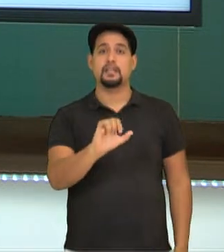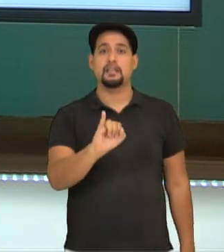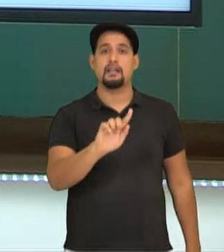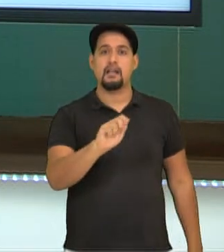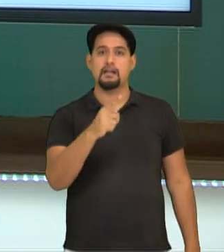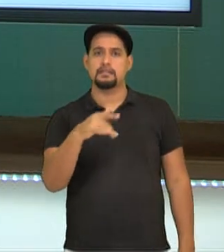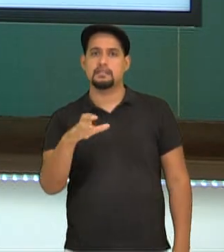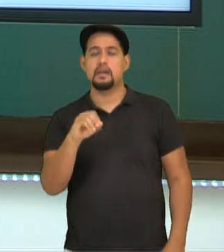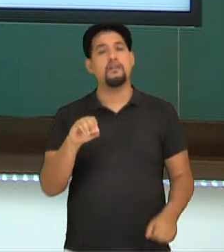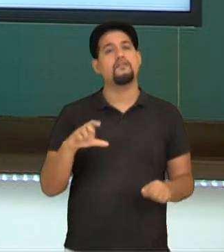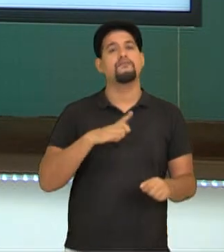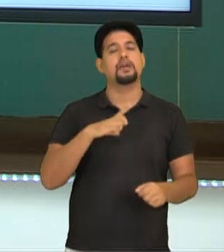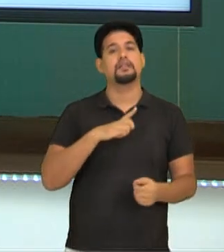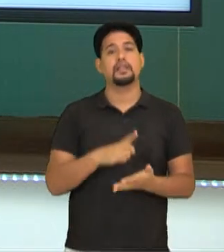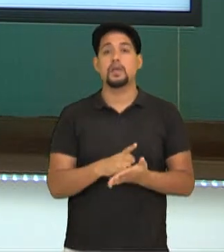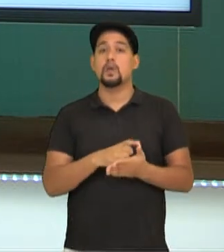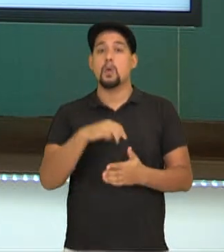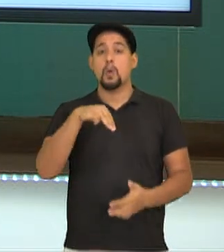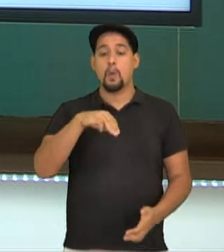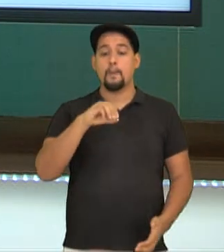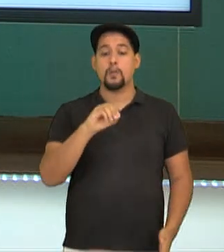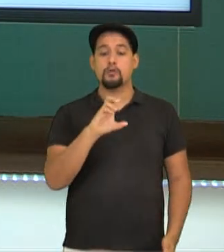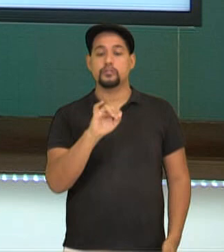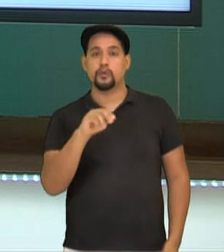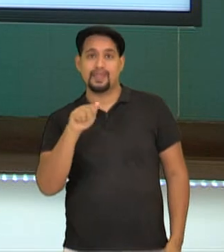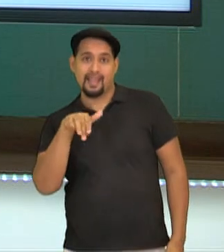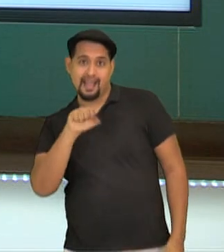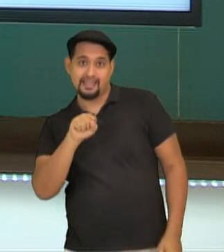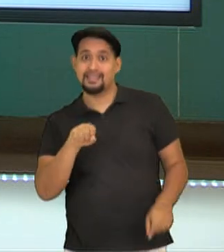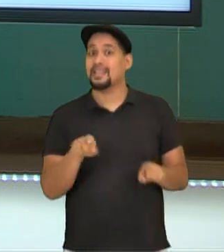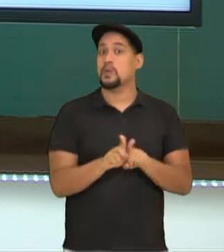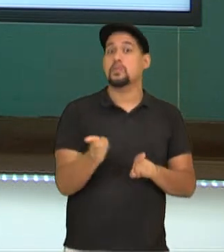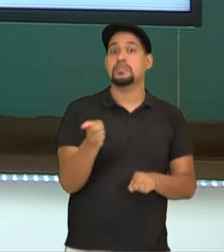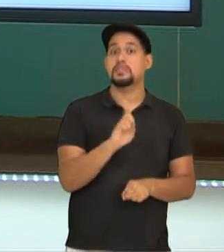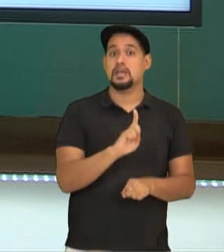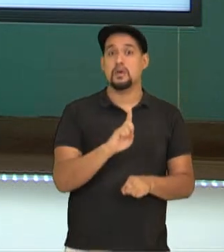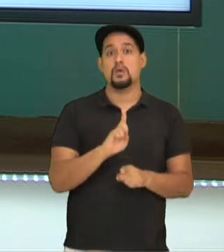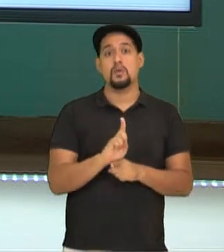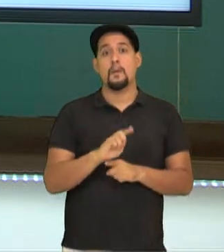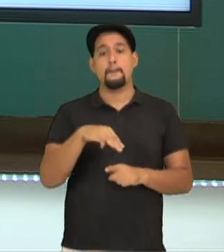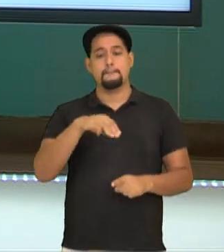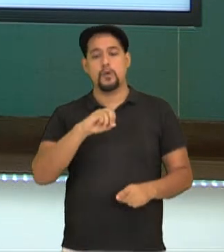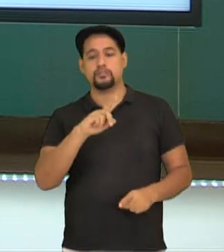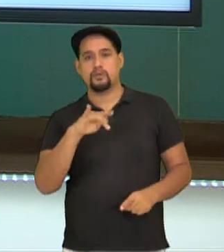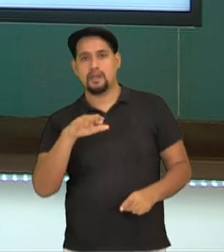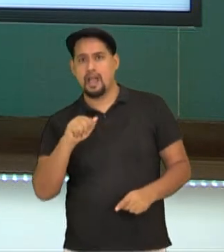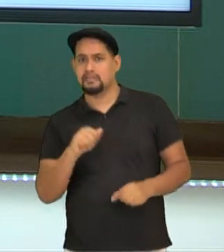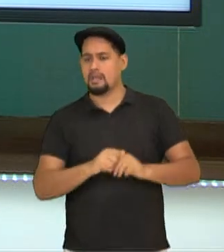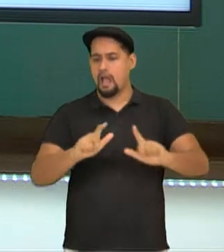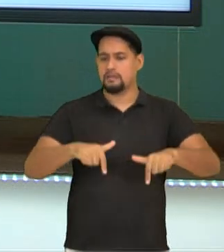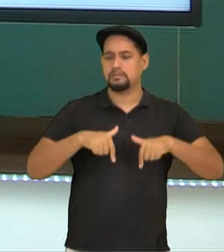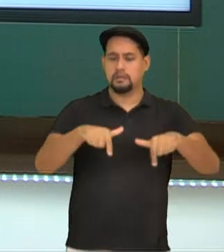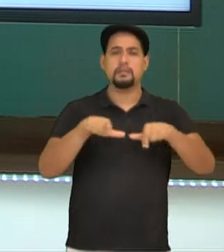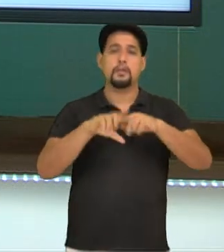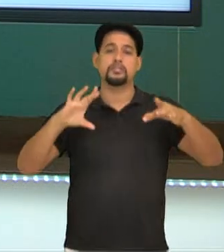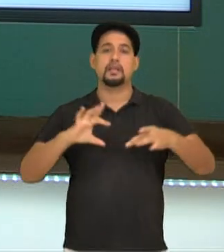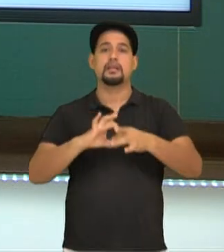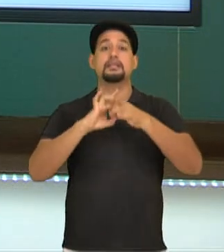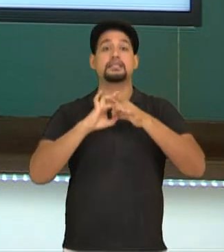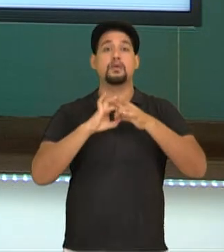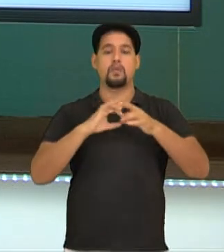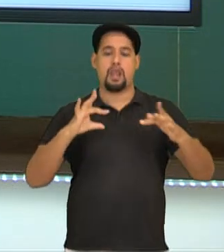verbos nocionais e não nocionais. Verbos de ação, os nocionais. Os verbos de ligação são os verbos